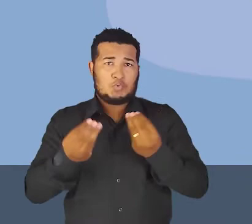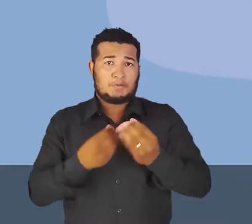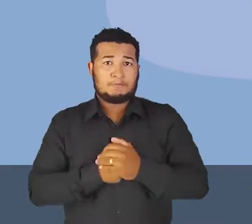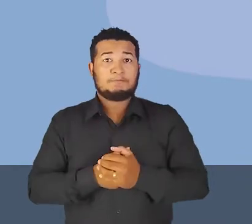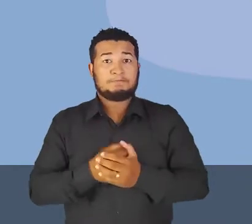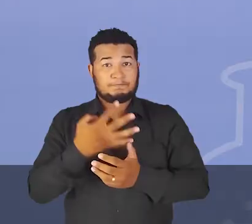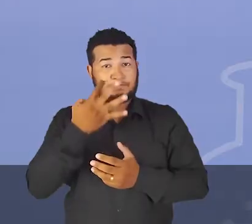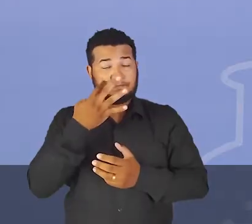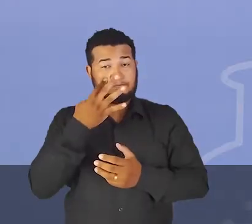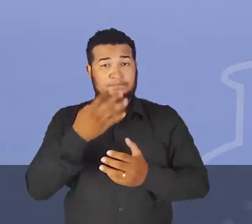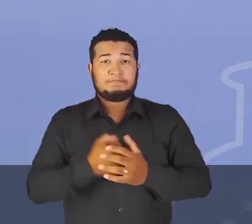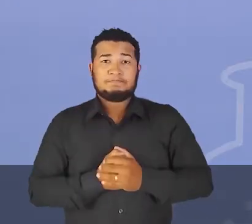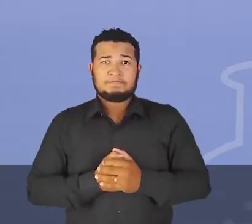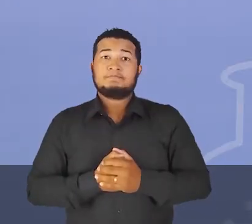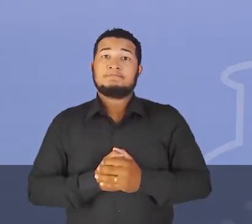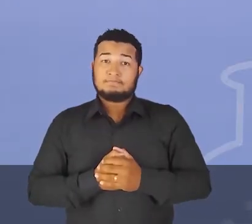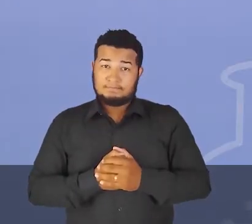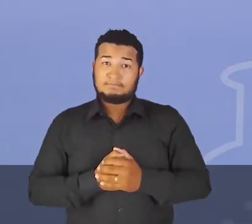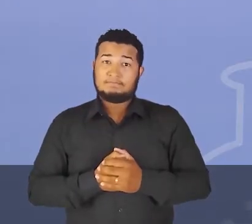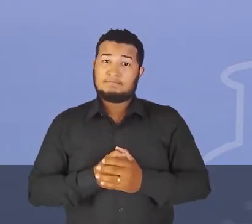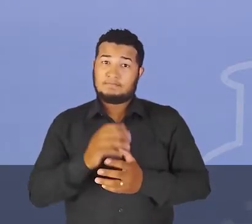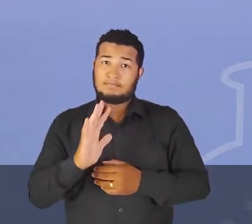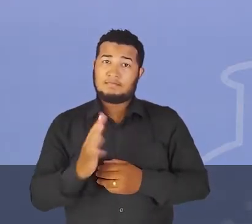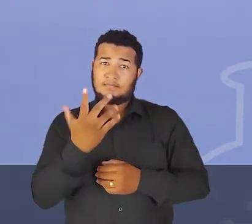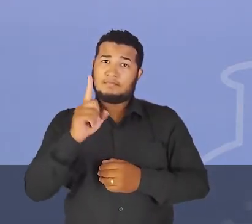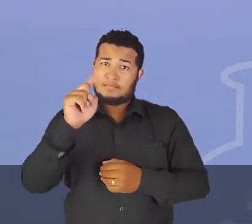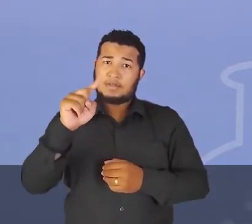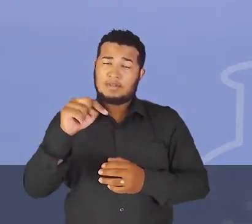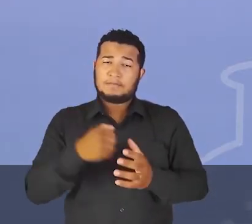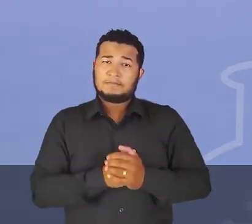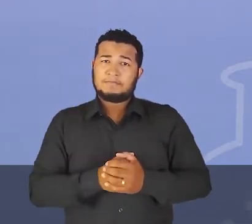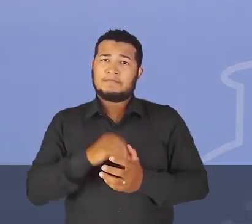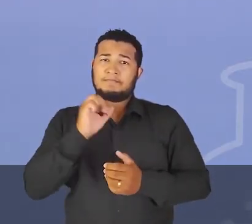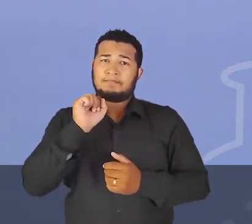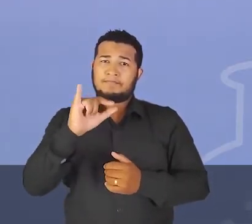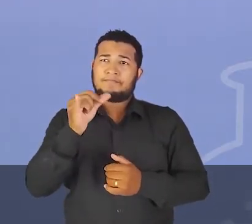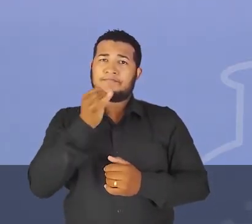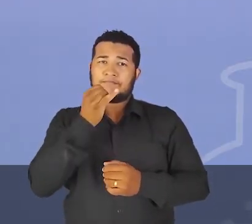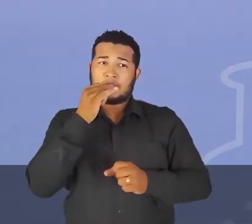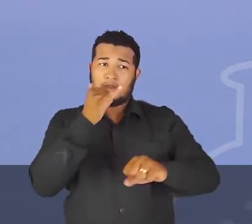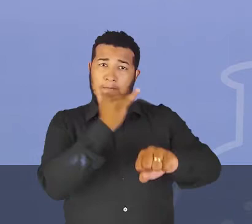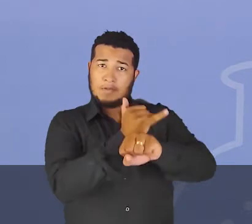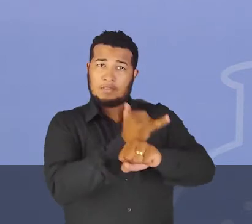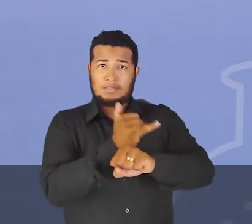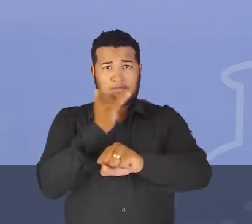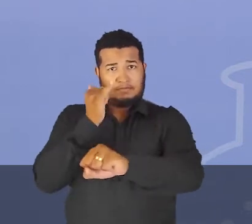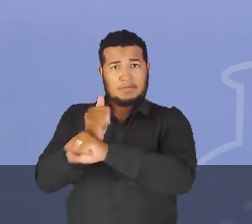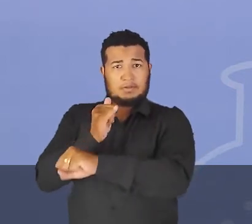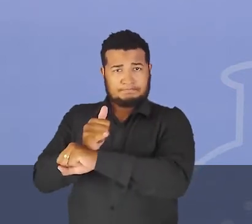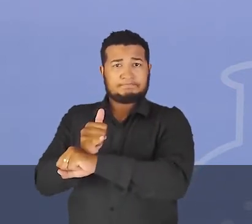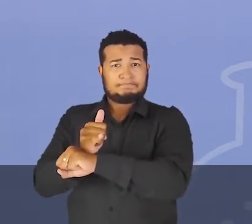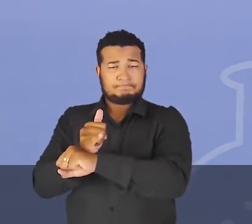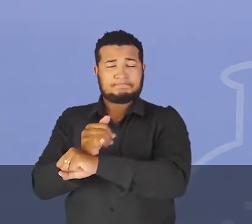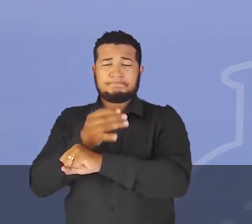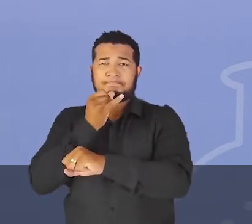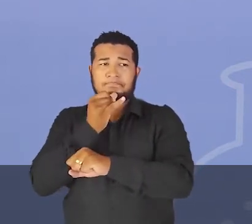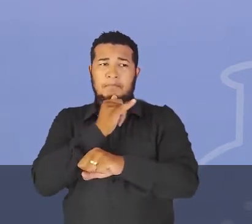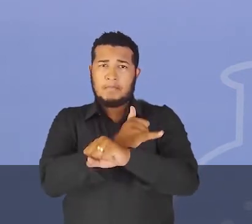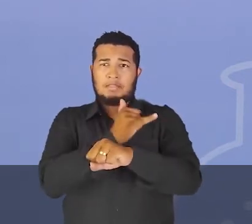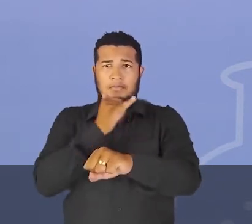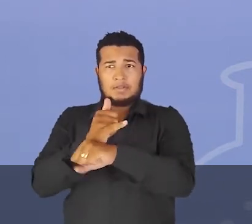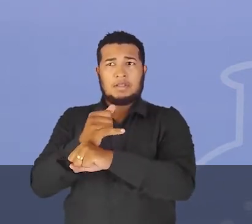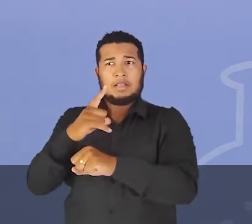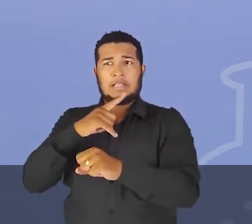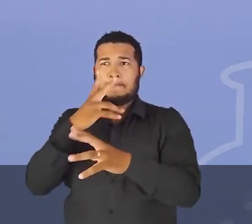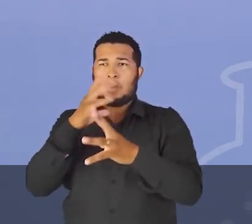Então, olha aqui para mim, foi isso que foi feito. Quando eu conecto metais, né, se os metais